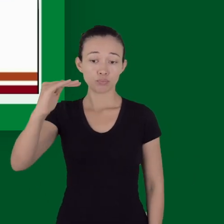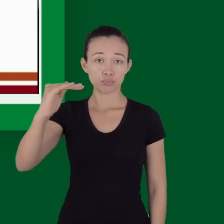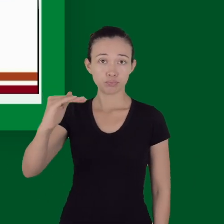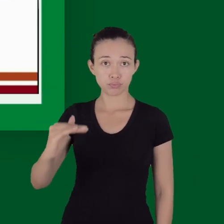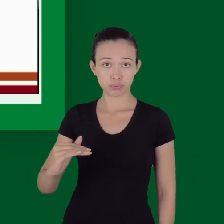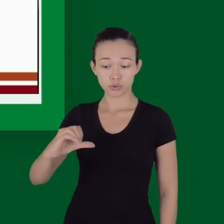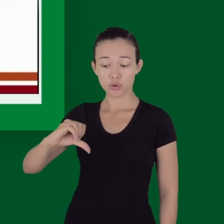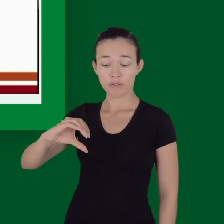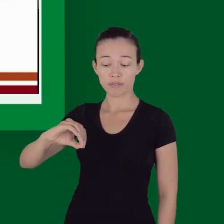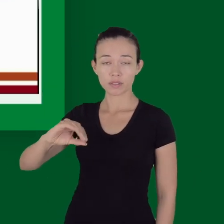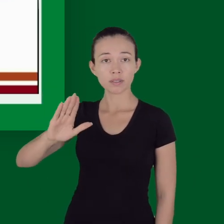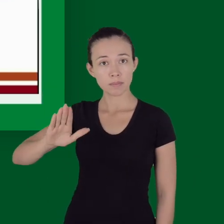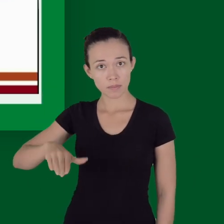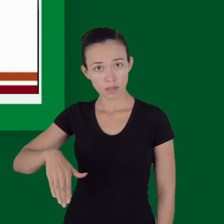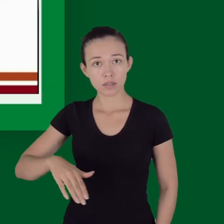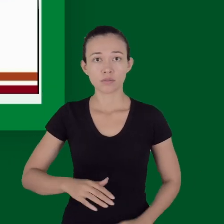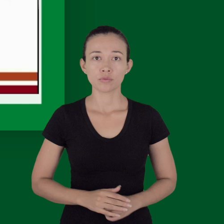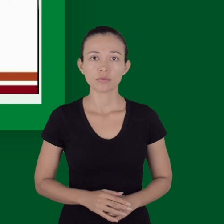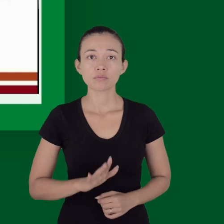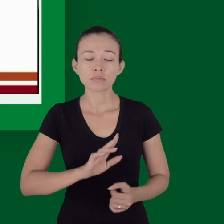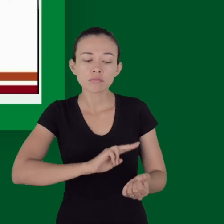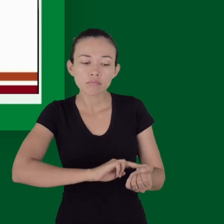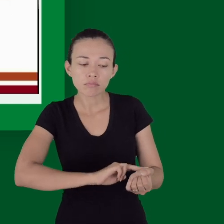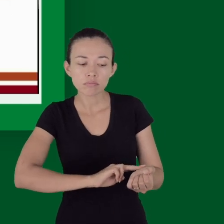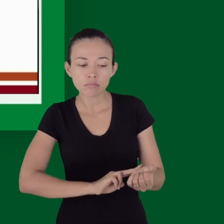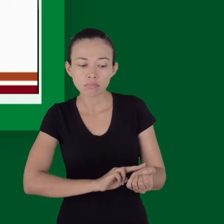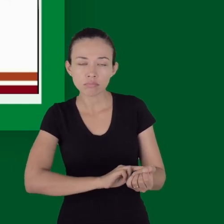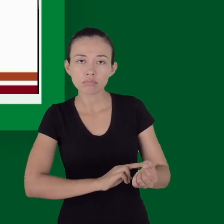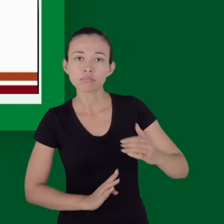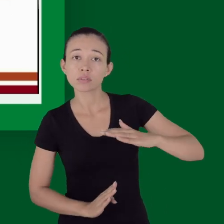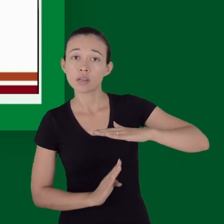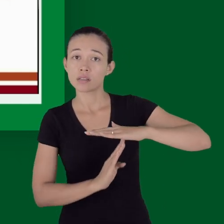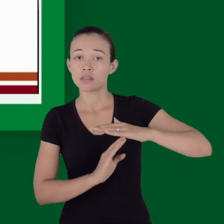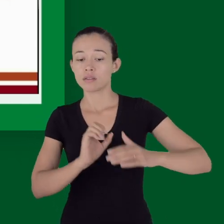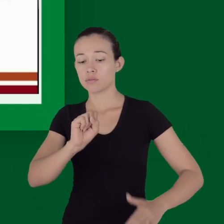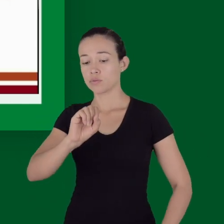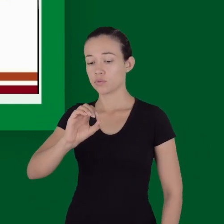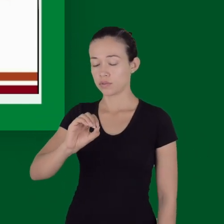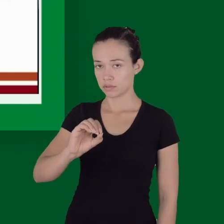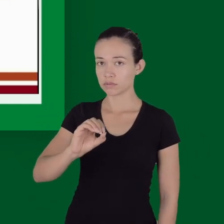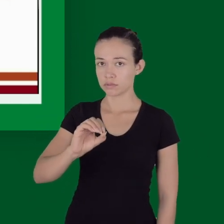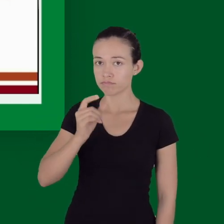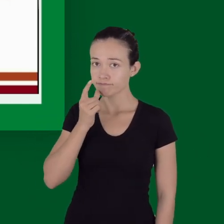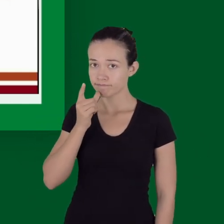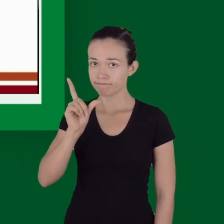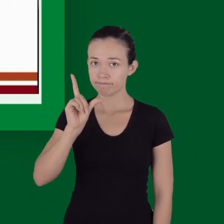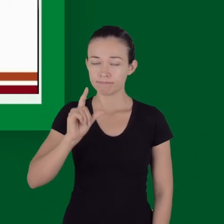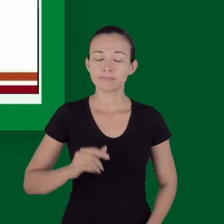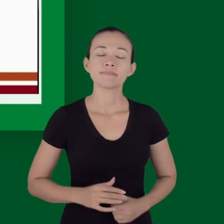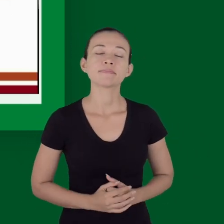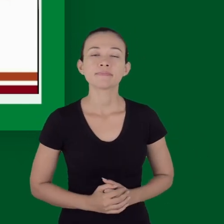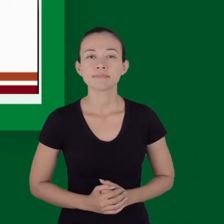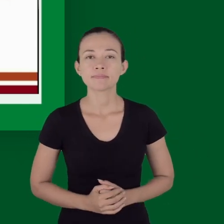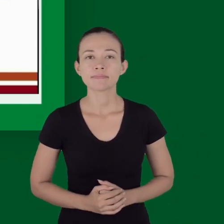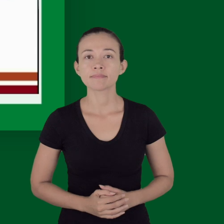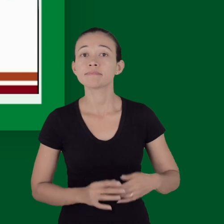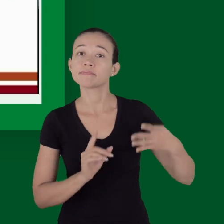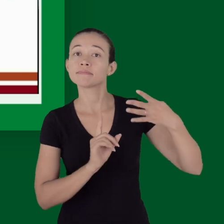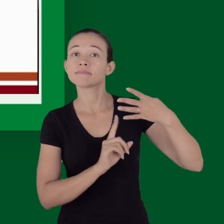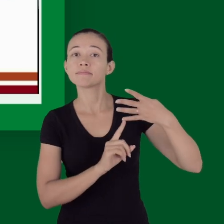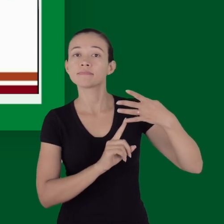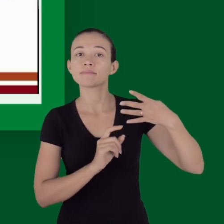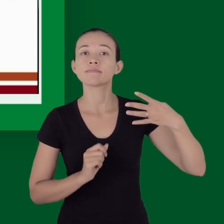sistólica menor que 90 eh o pulso Radial é palpável até 80 Então nesse pacientes classe TR a gente ainda consegue